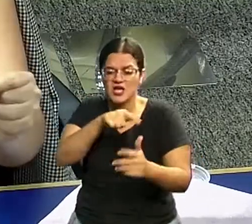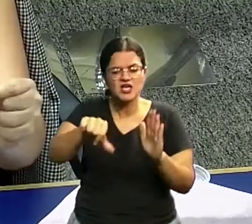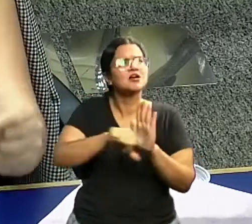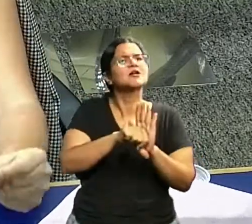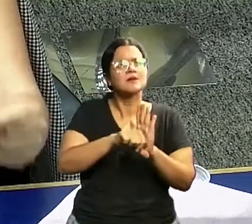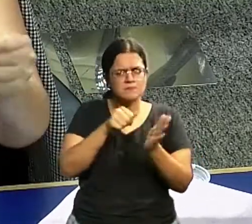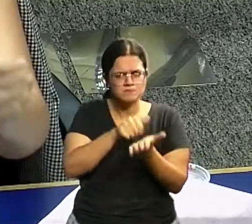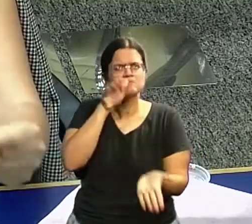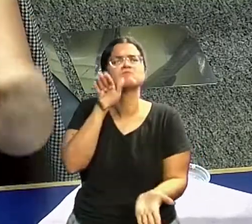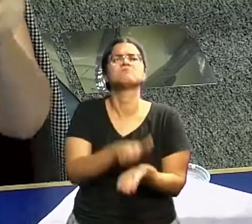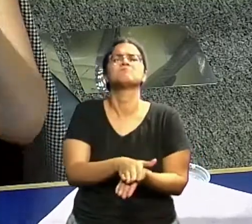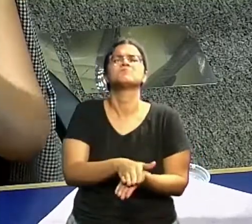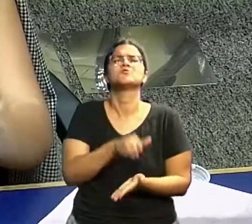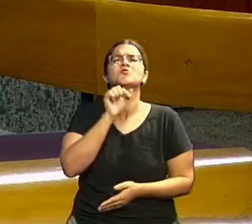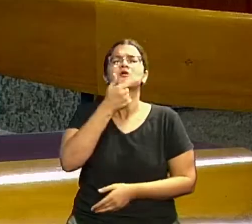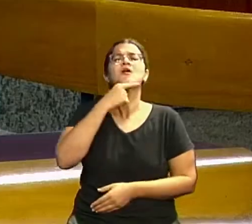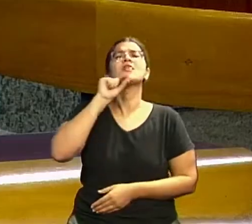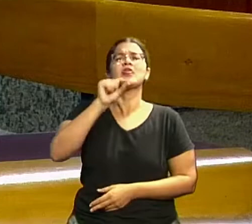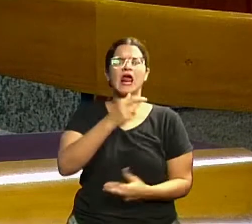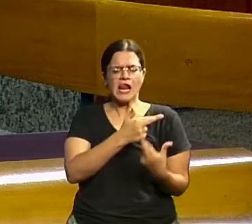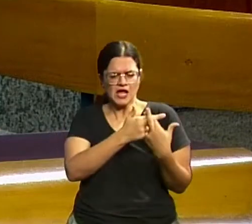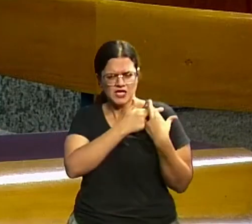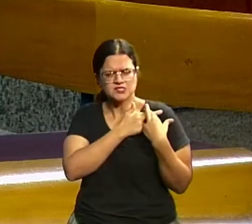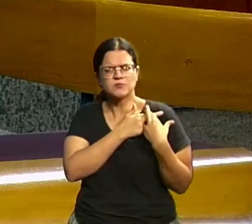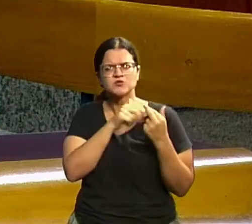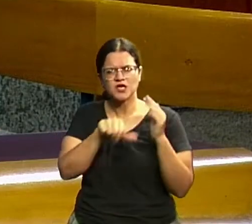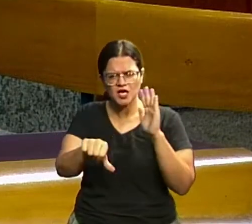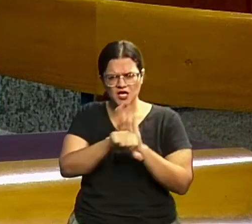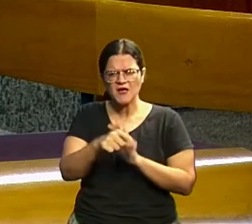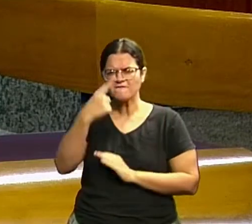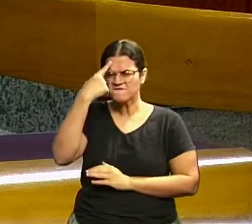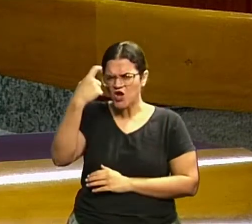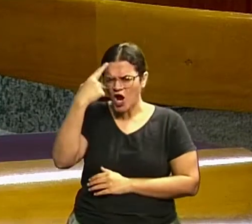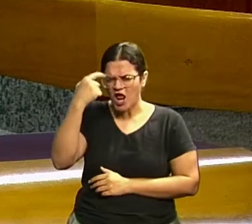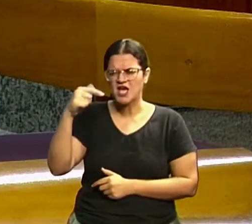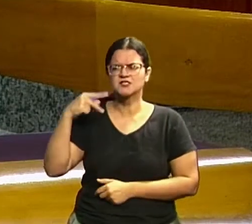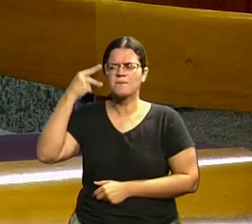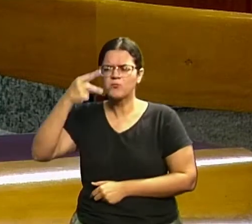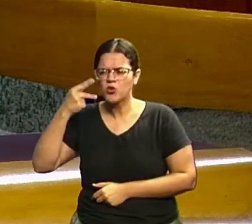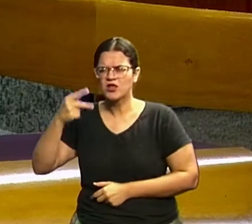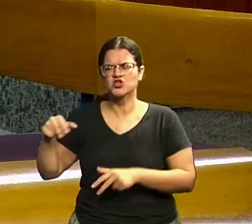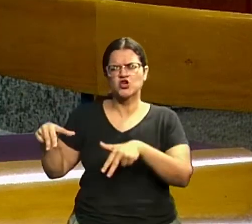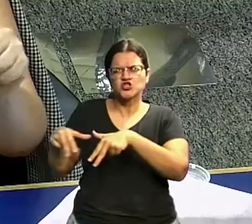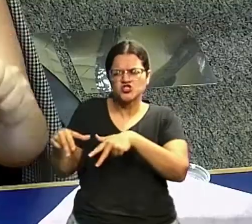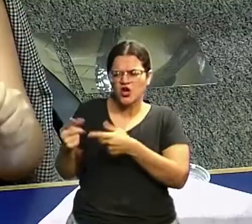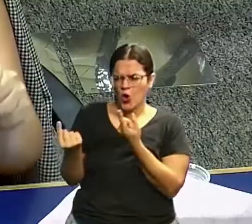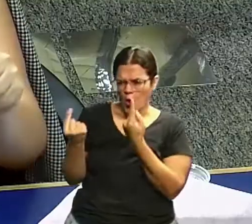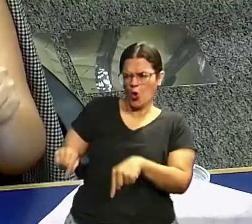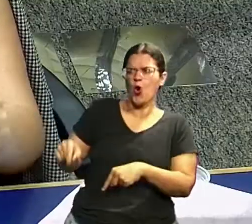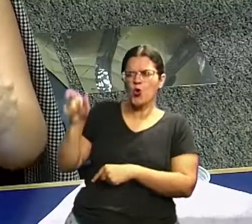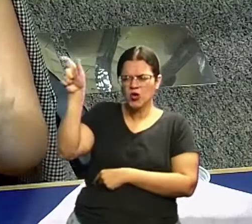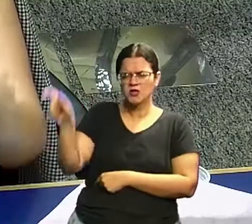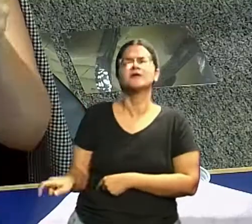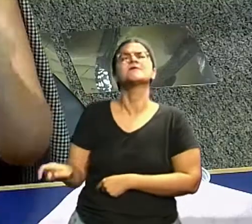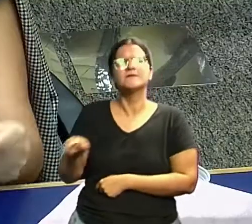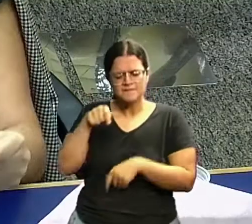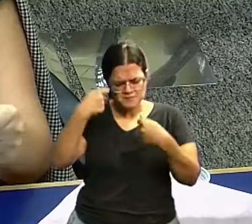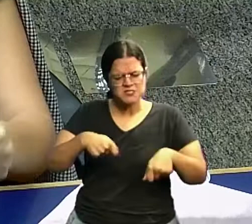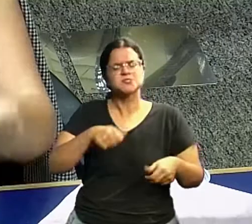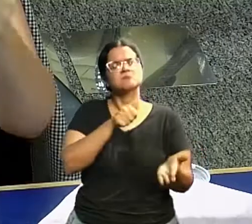seja punido e para que o criminoso que praticou violência política de gênero contra você, Camila,